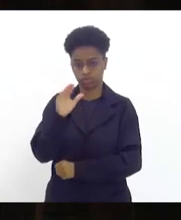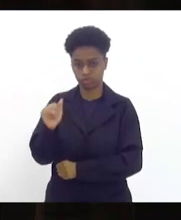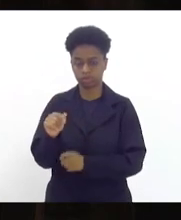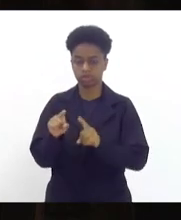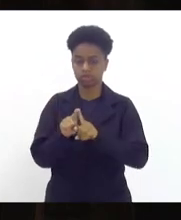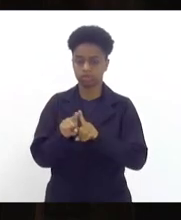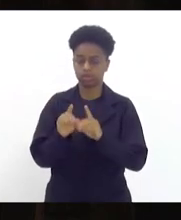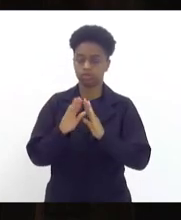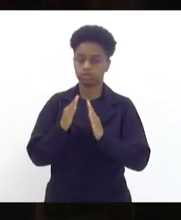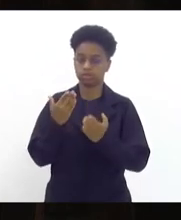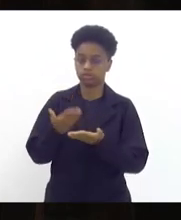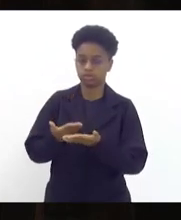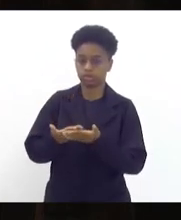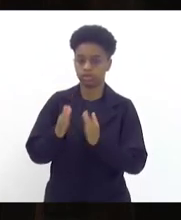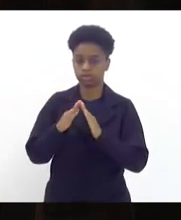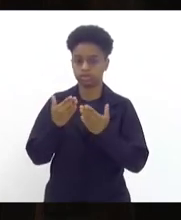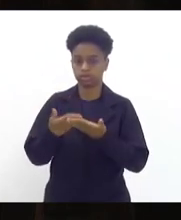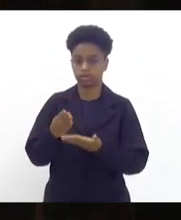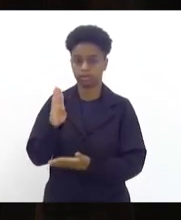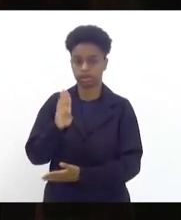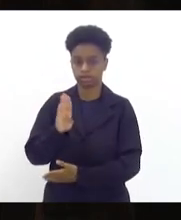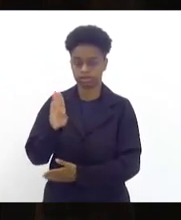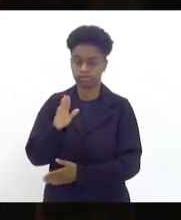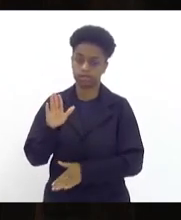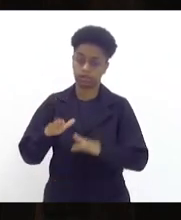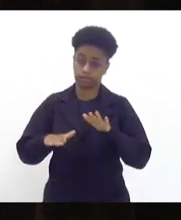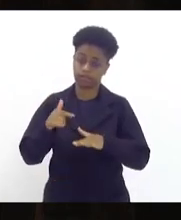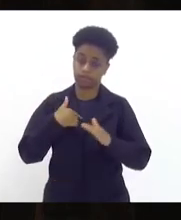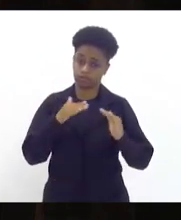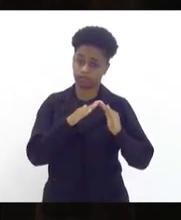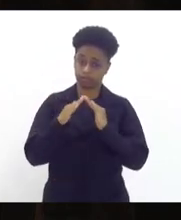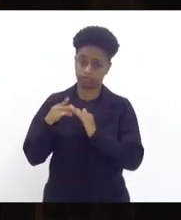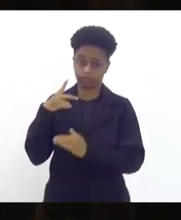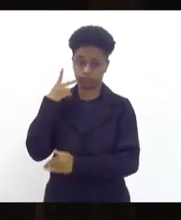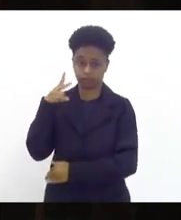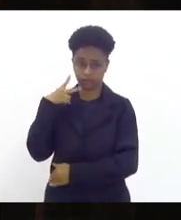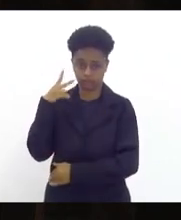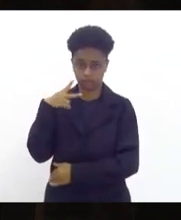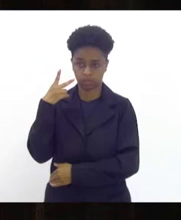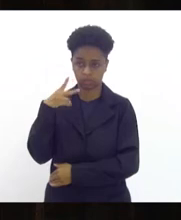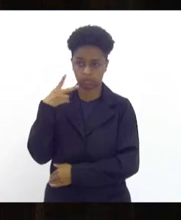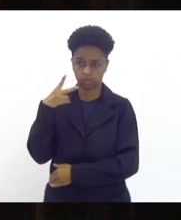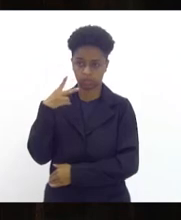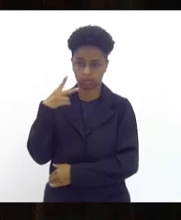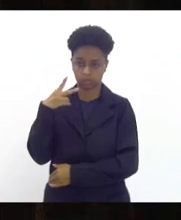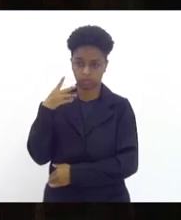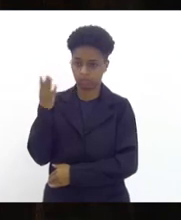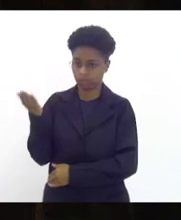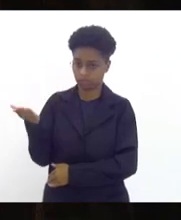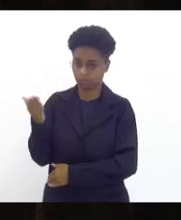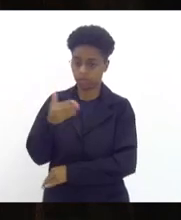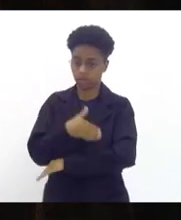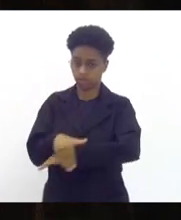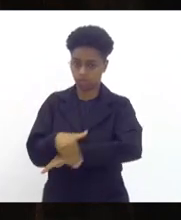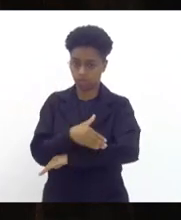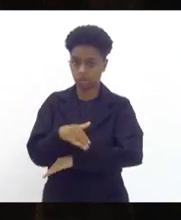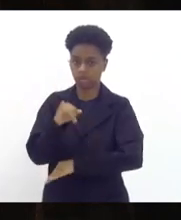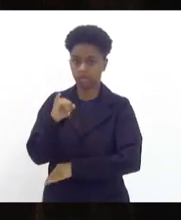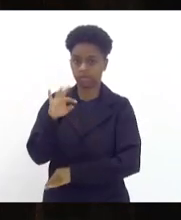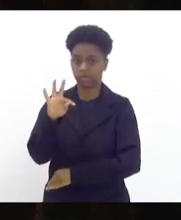Batista deve ter sido vizinho do vereador ali na Rua Itacuruçá porque a